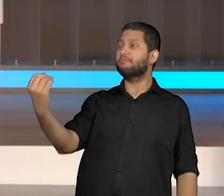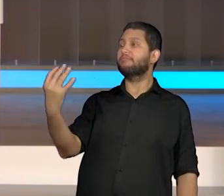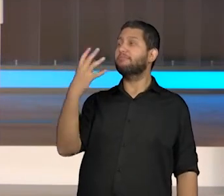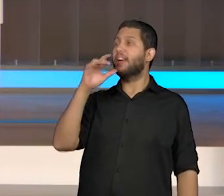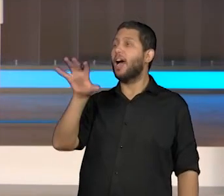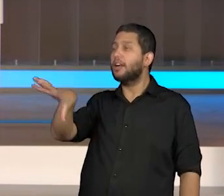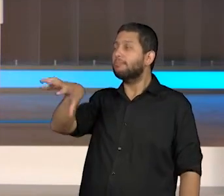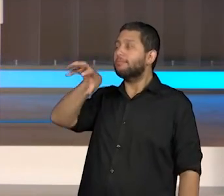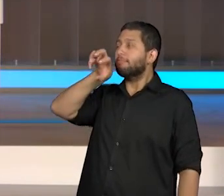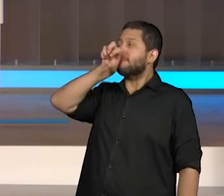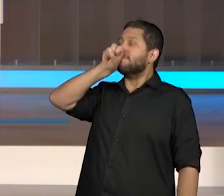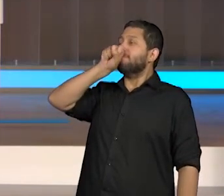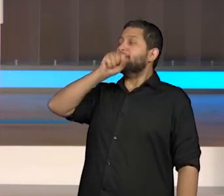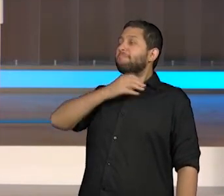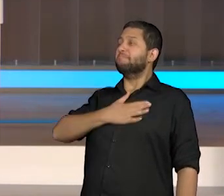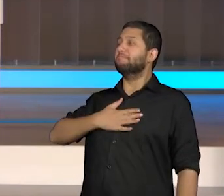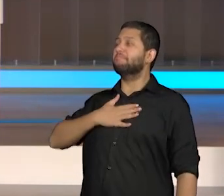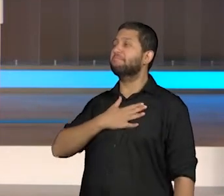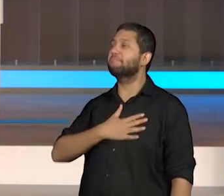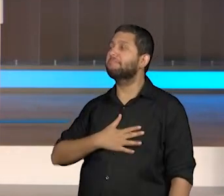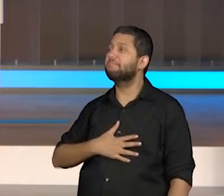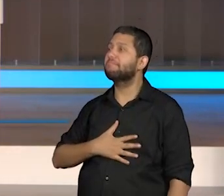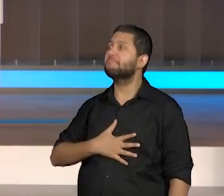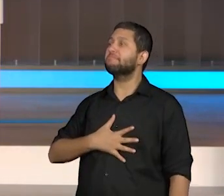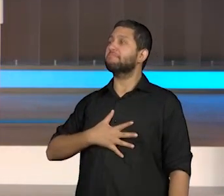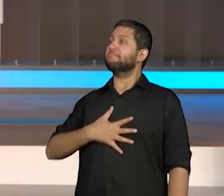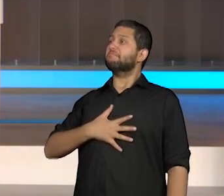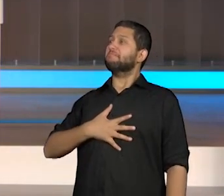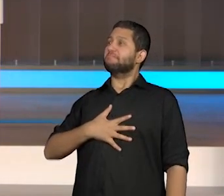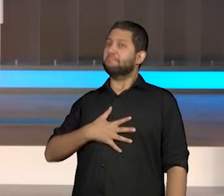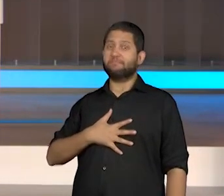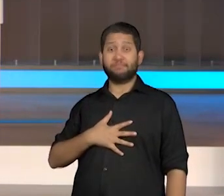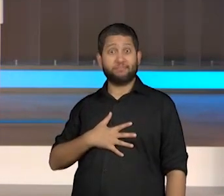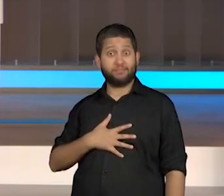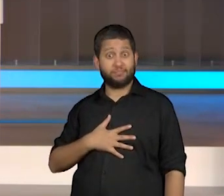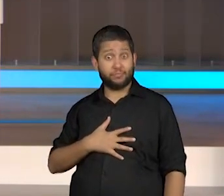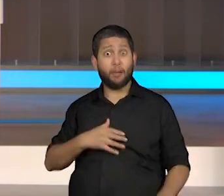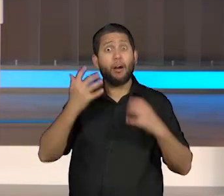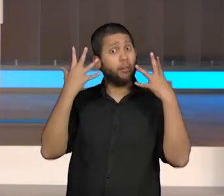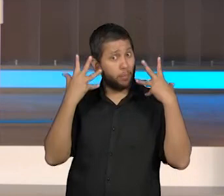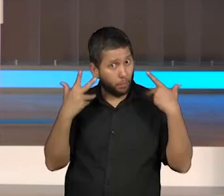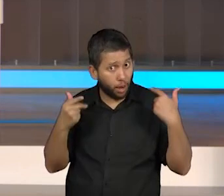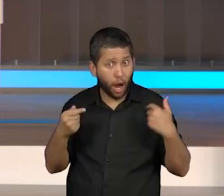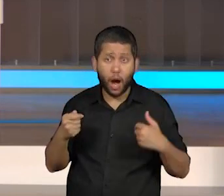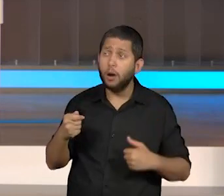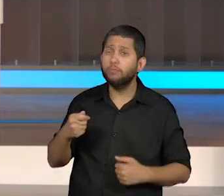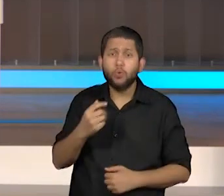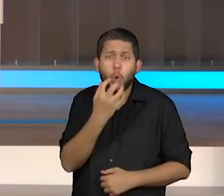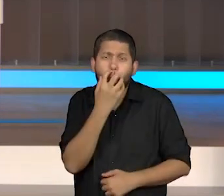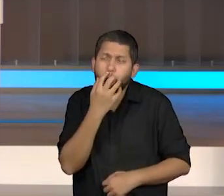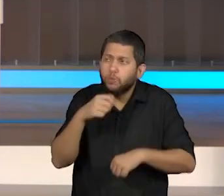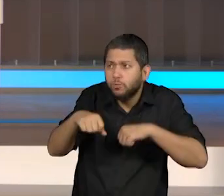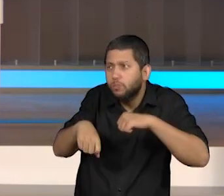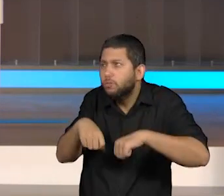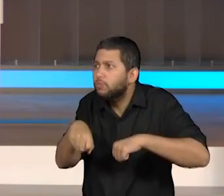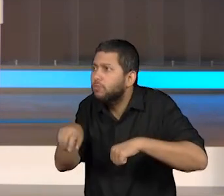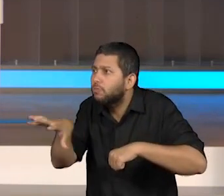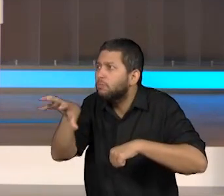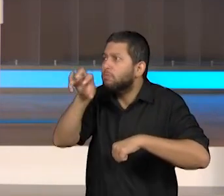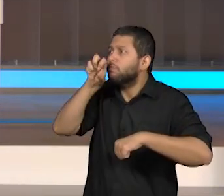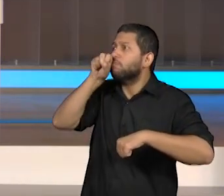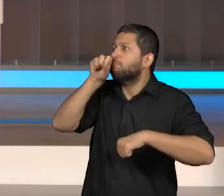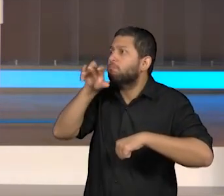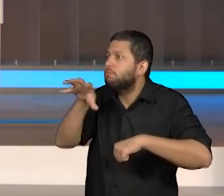seres vivos, tá bom? Então, olha só, dentro da cadeia alimentar, aí na cadeia alimentar, a gente tem